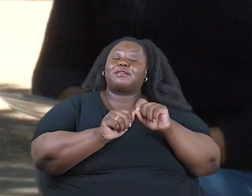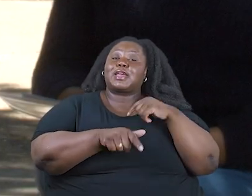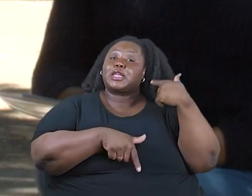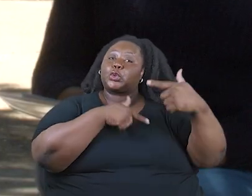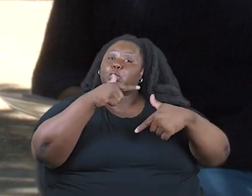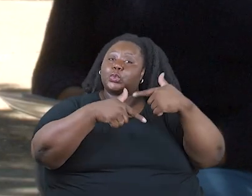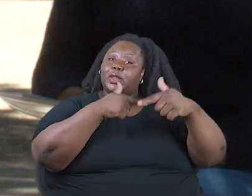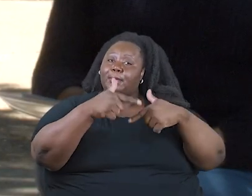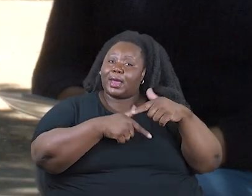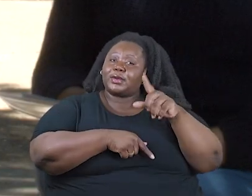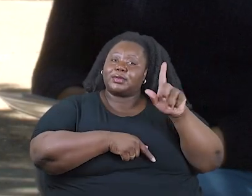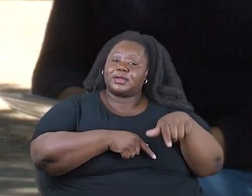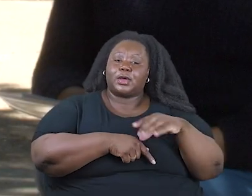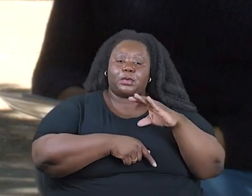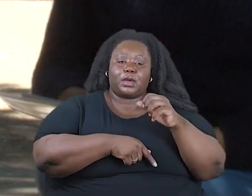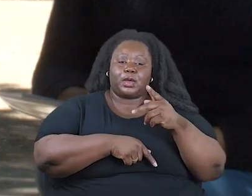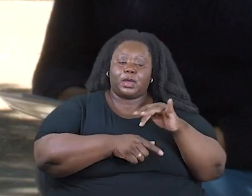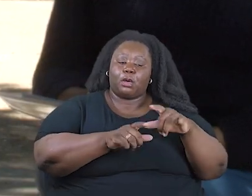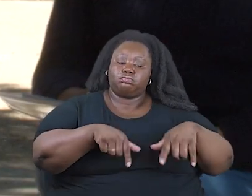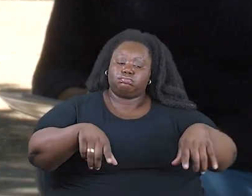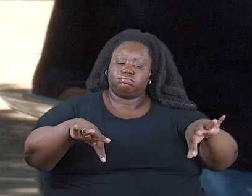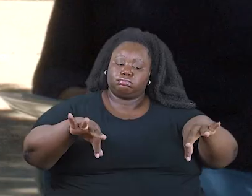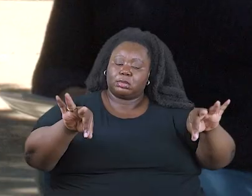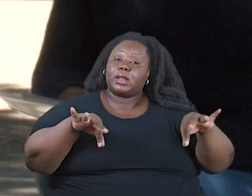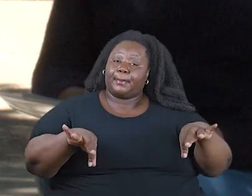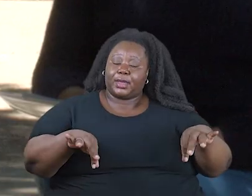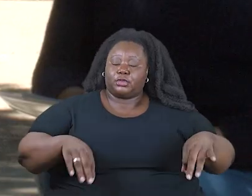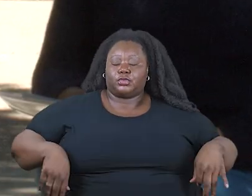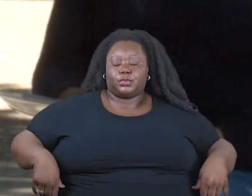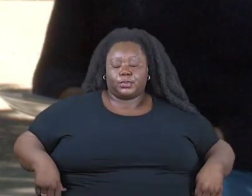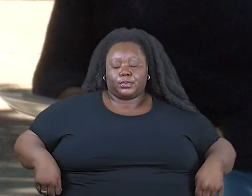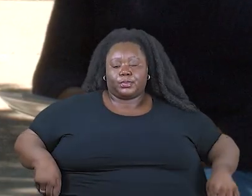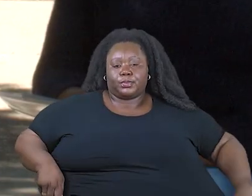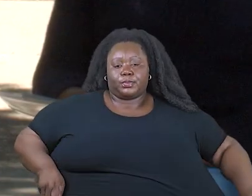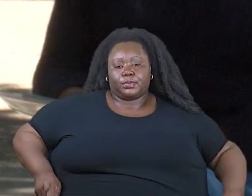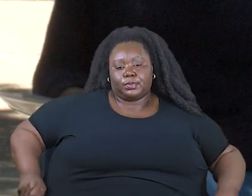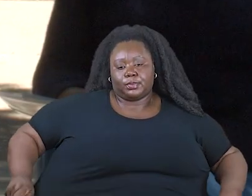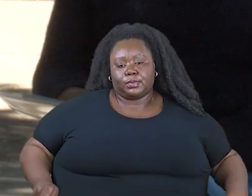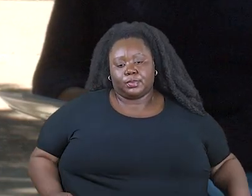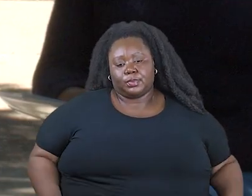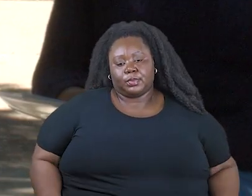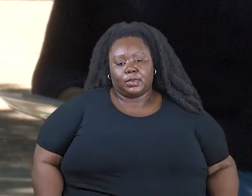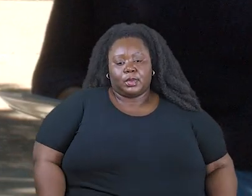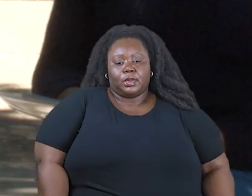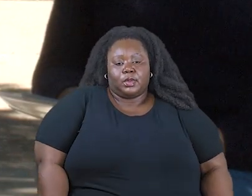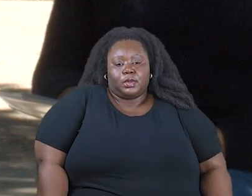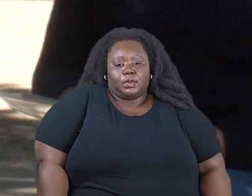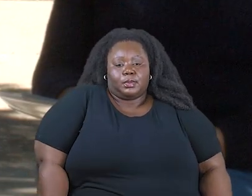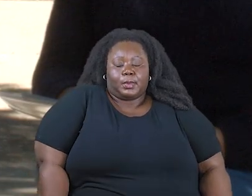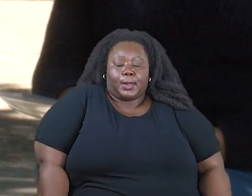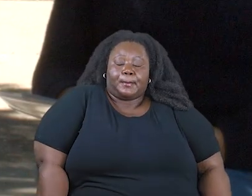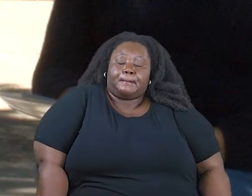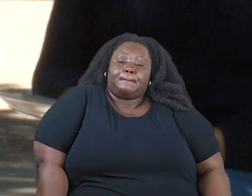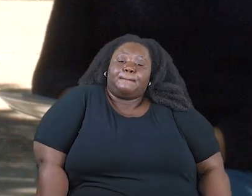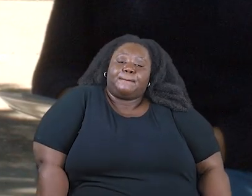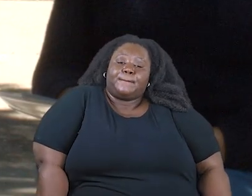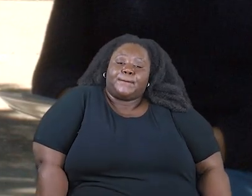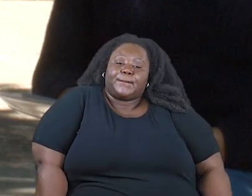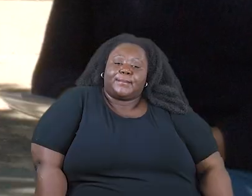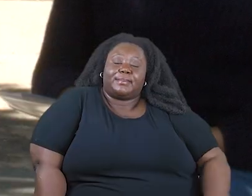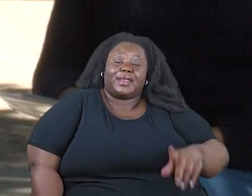que é um capacho, um tapete, que ele é produzido com um tipo de